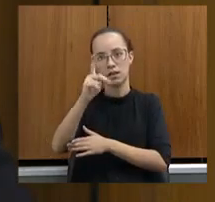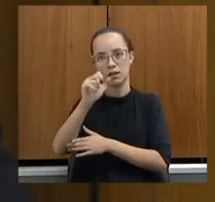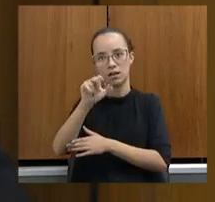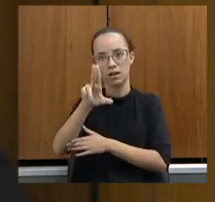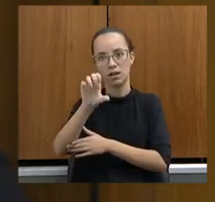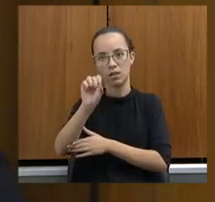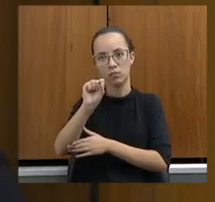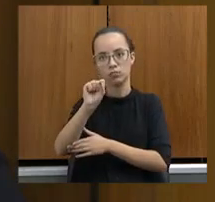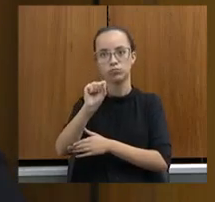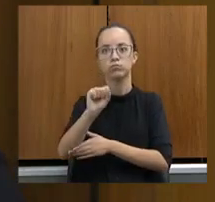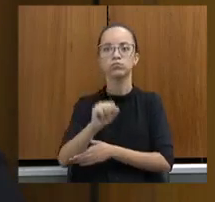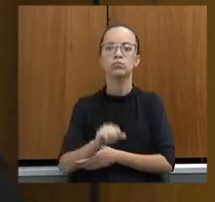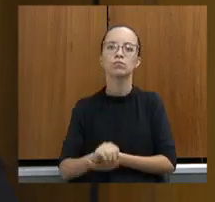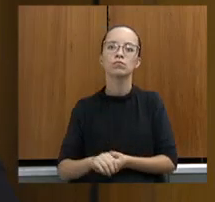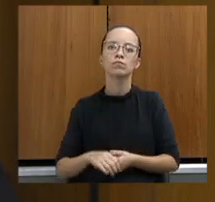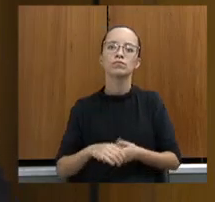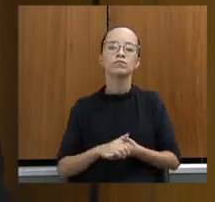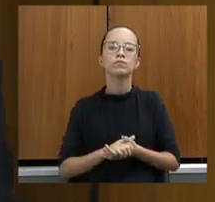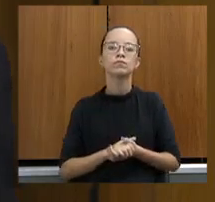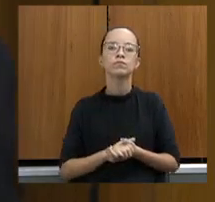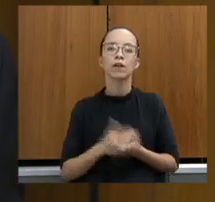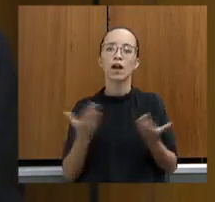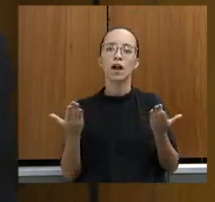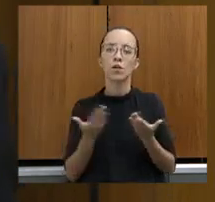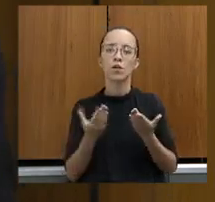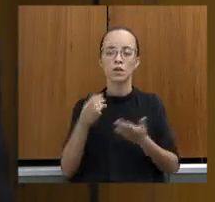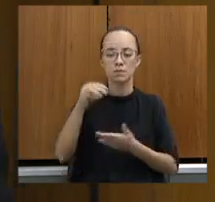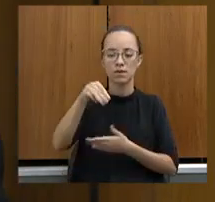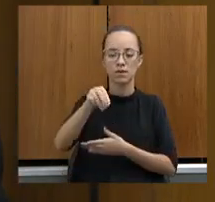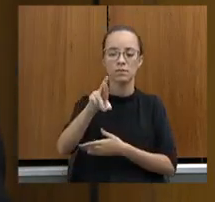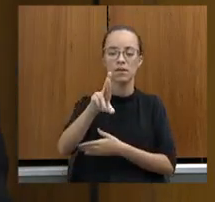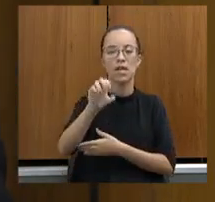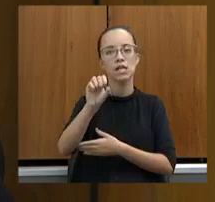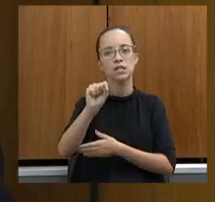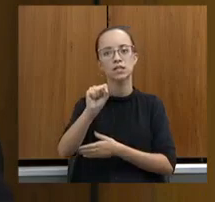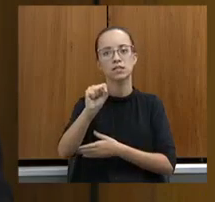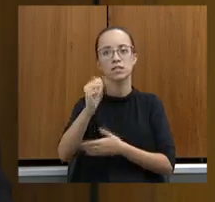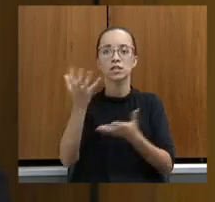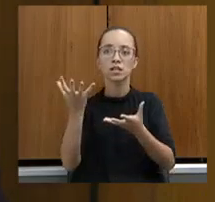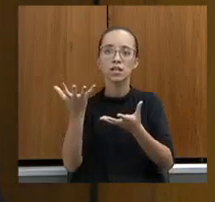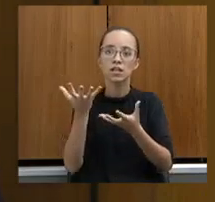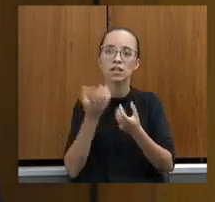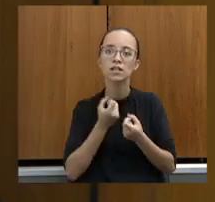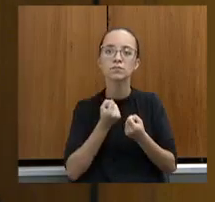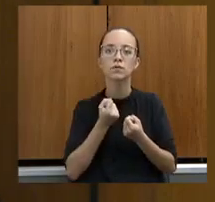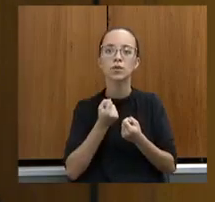Então nós vamos agora pela MRS que recebeu